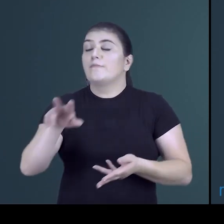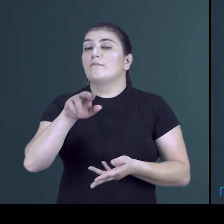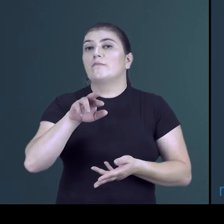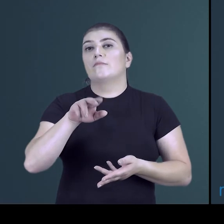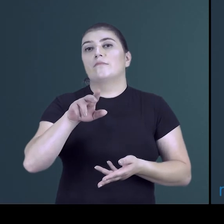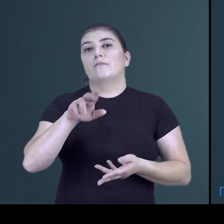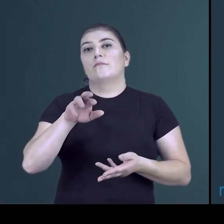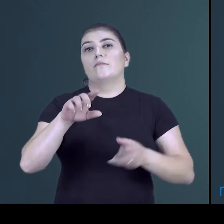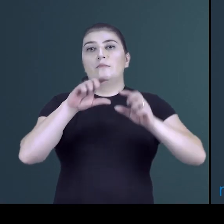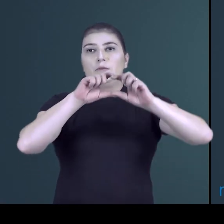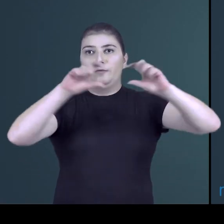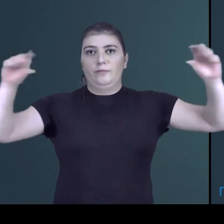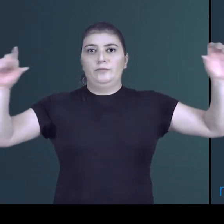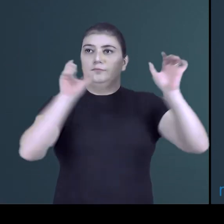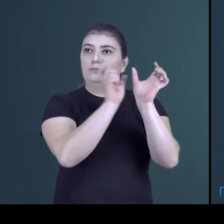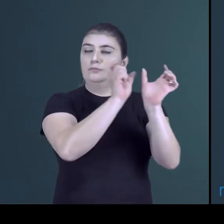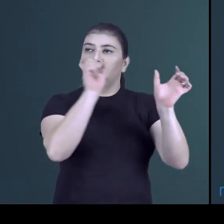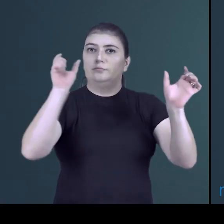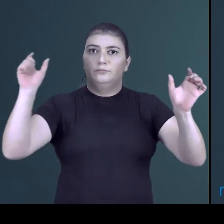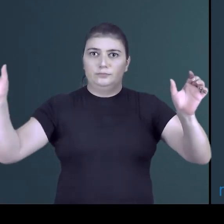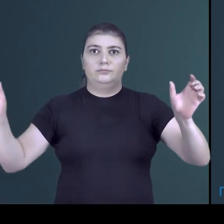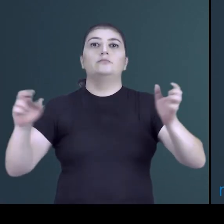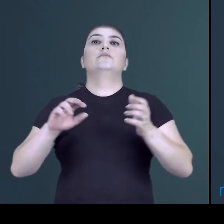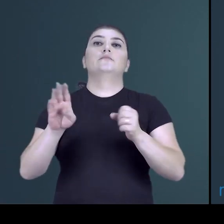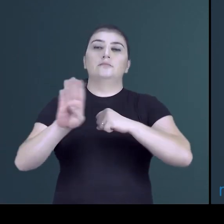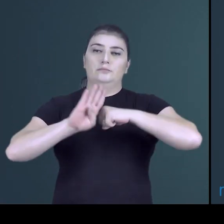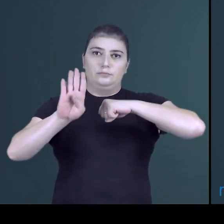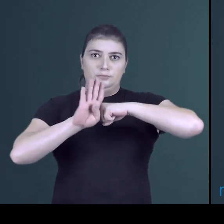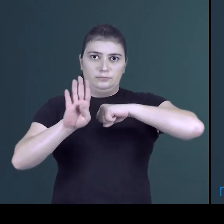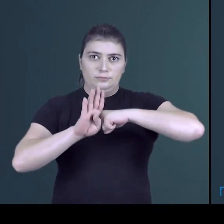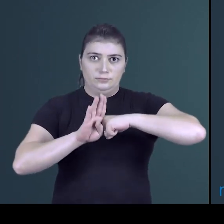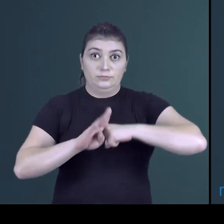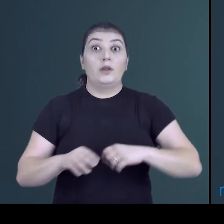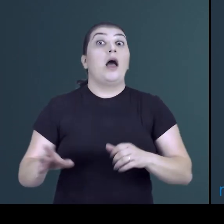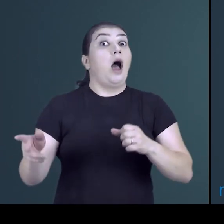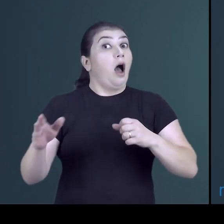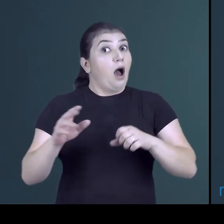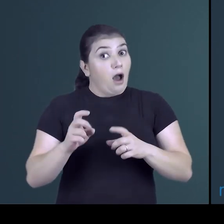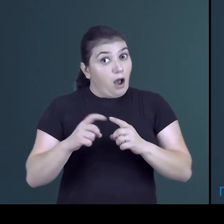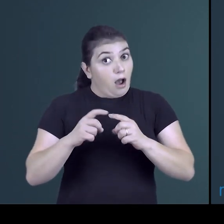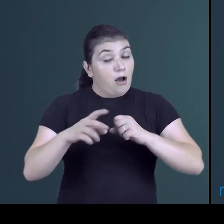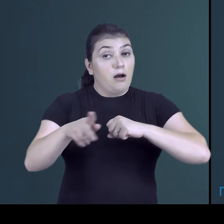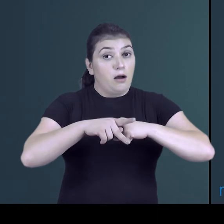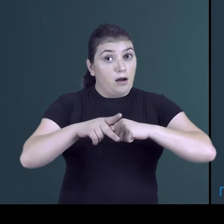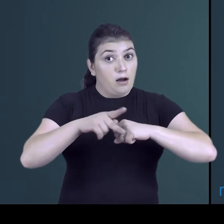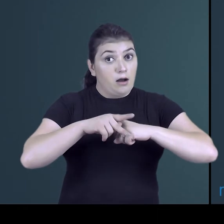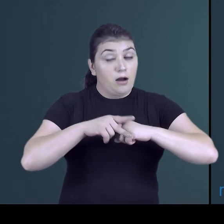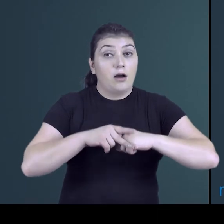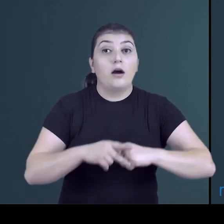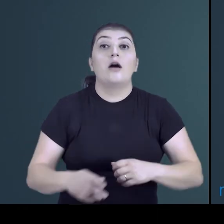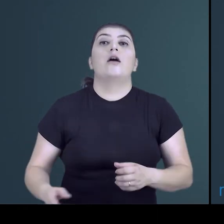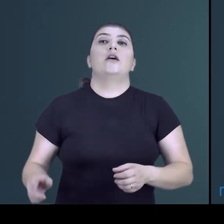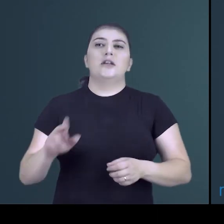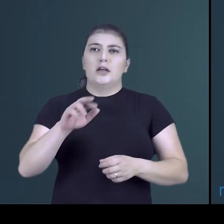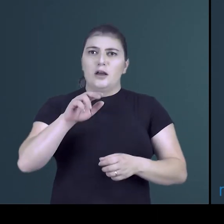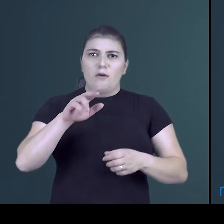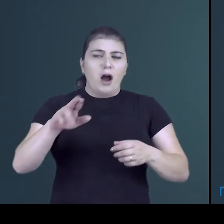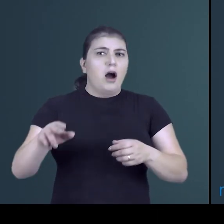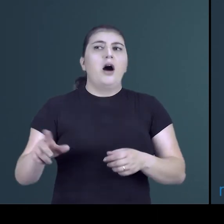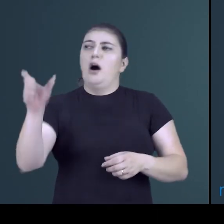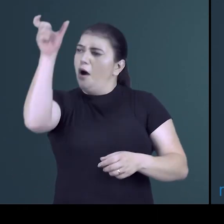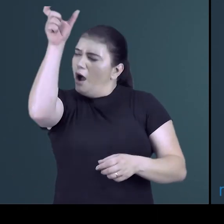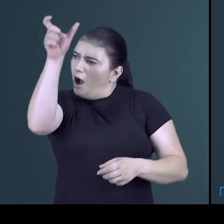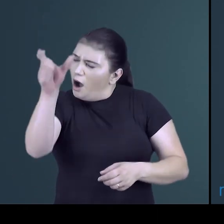de igualdade com o substantivo. Na concordância verbal, o verbo estabelecendo a relação de igualdade com o